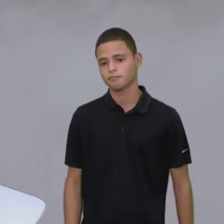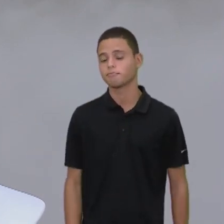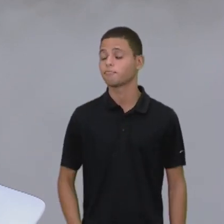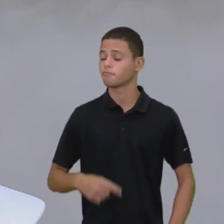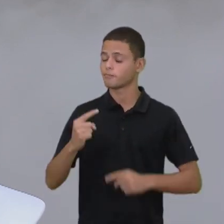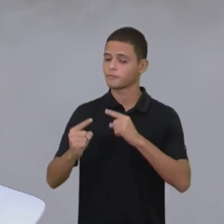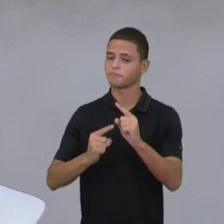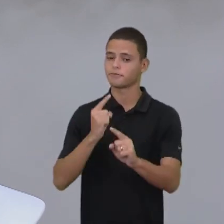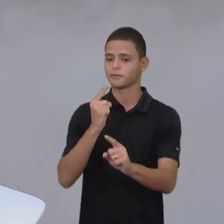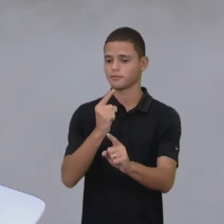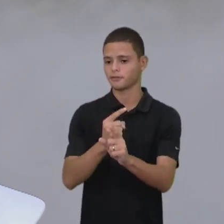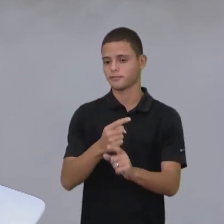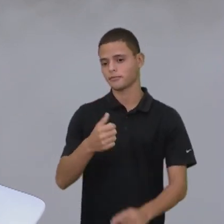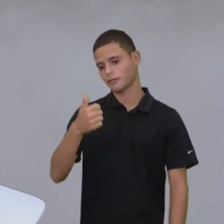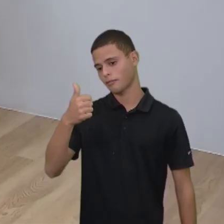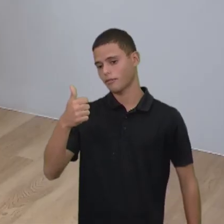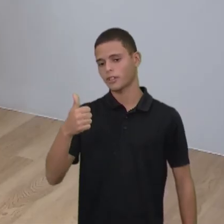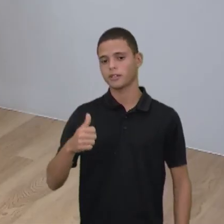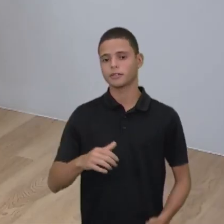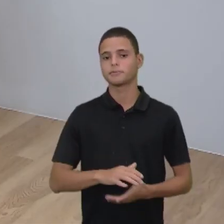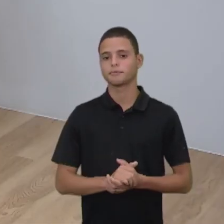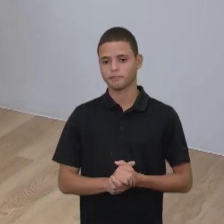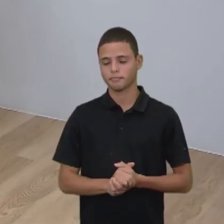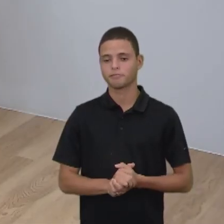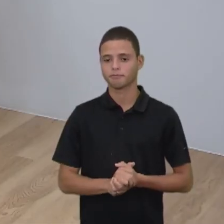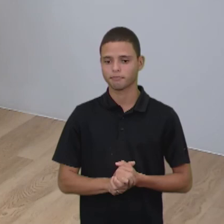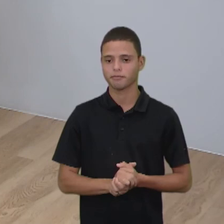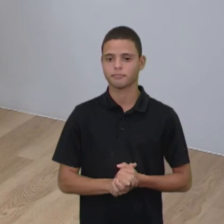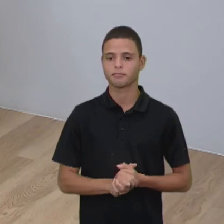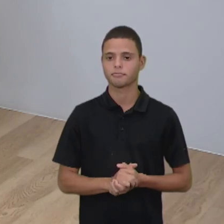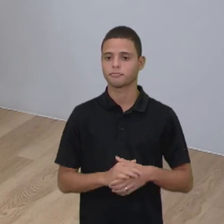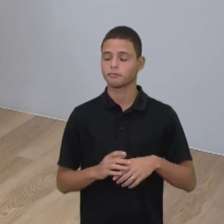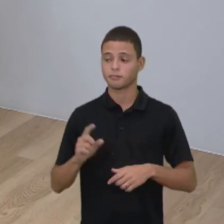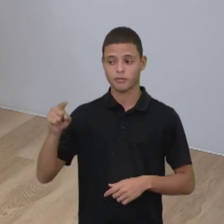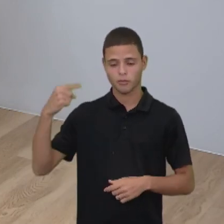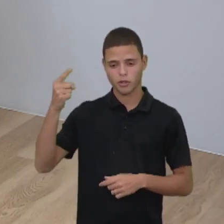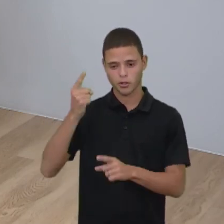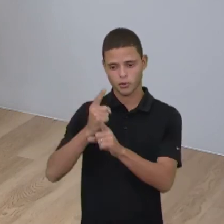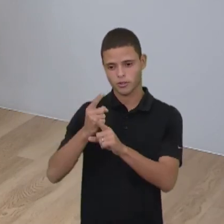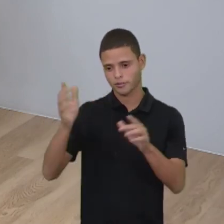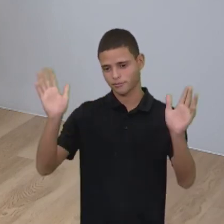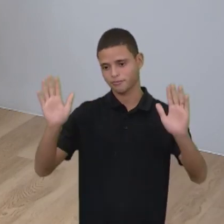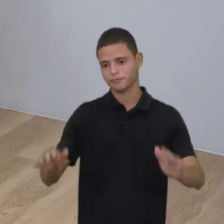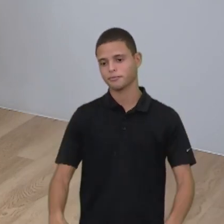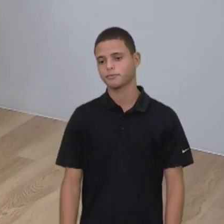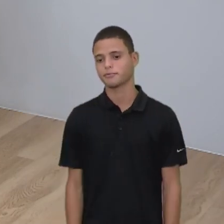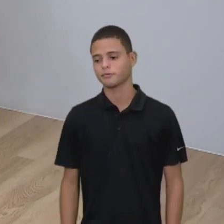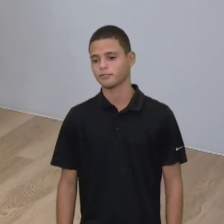encontra aí na nossa próxima aula e numa próxima oportunidade. Até mais!